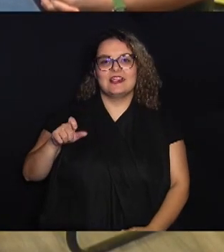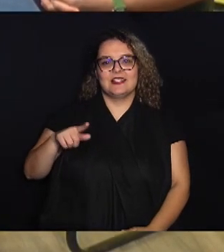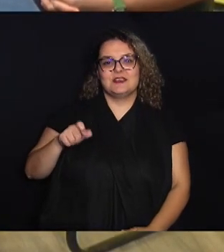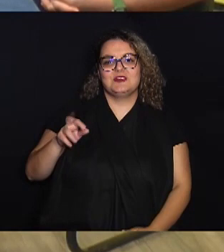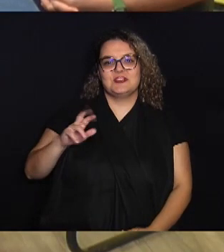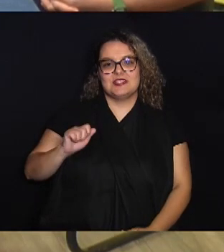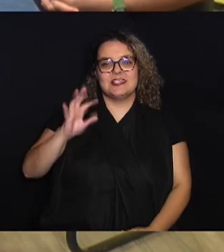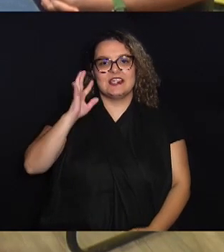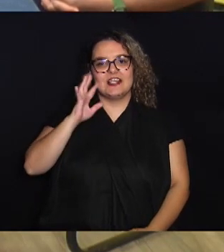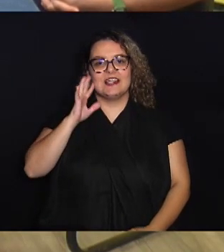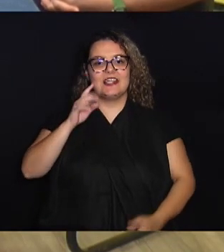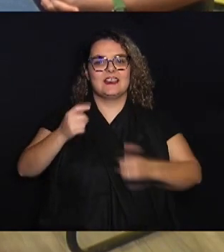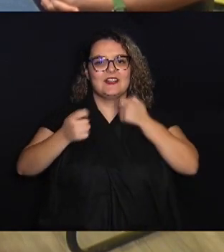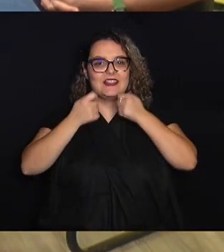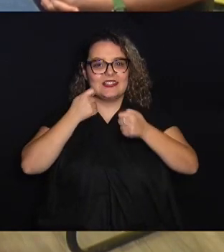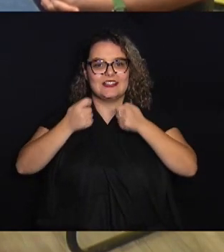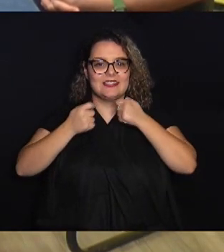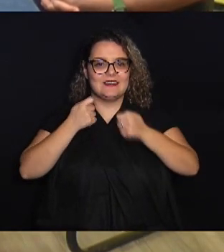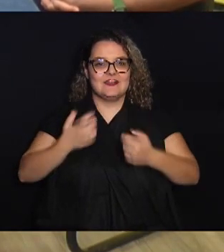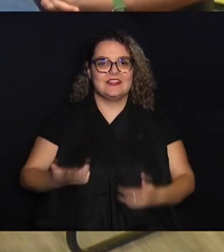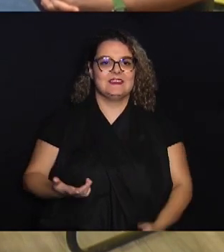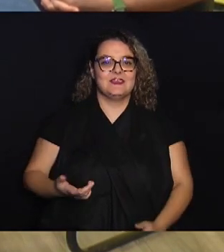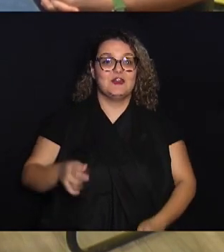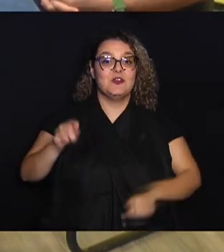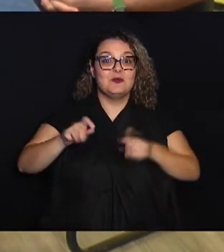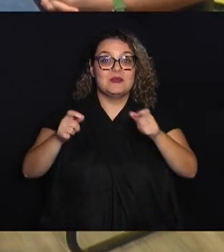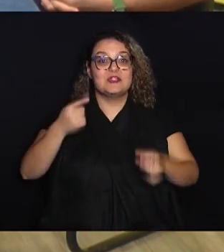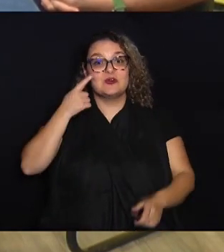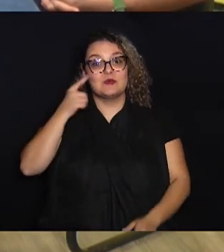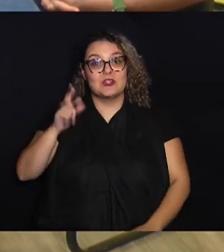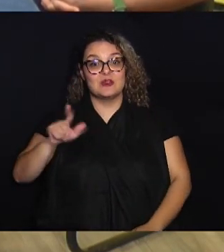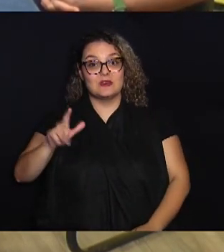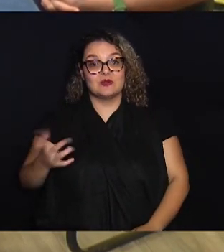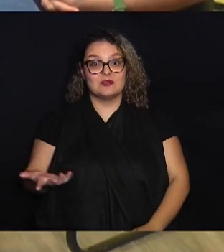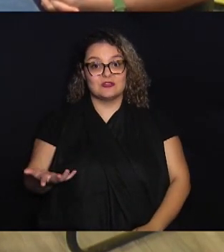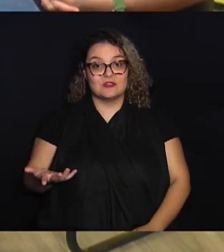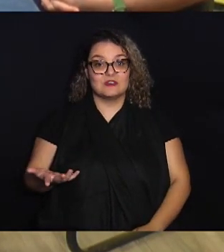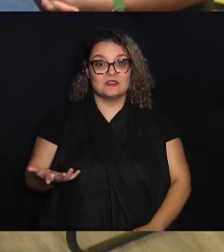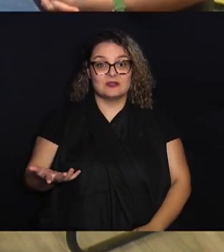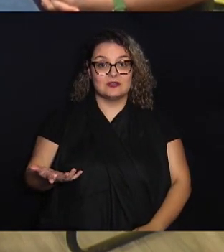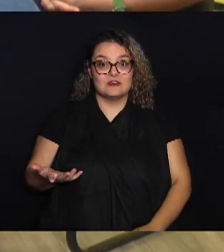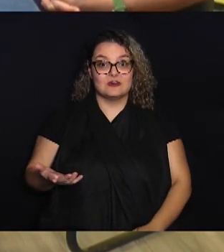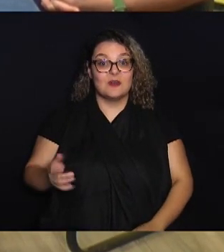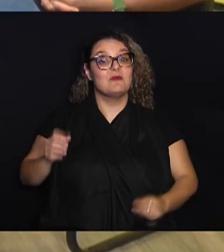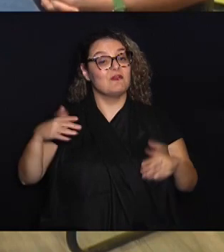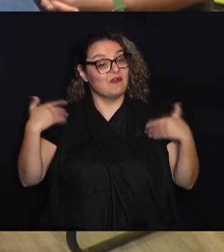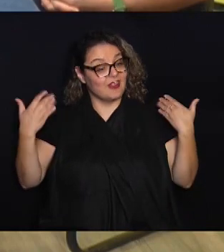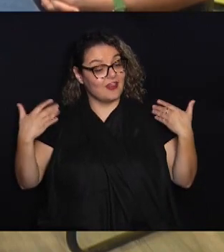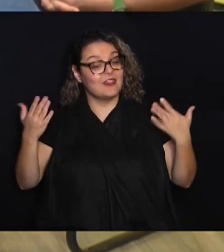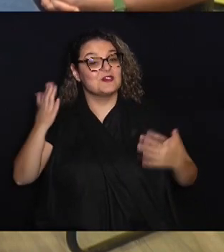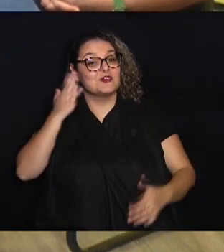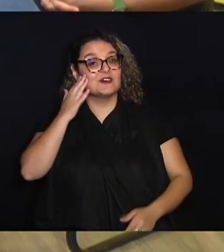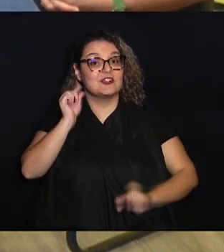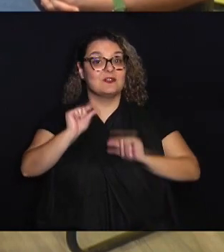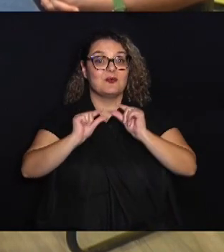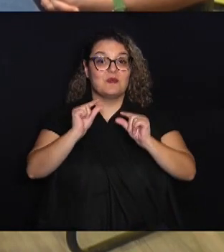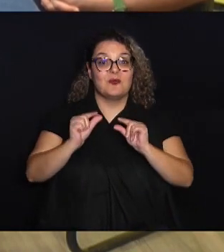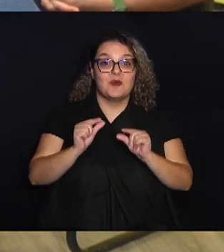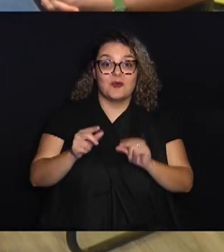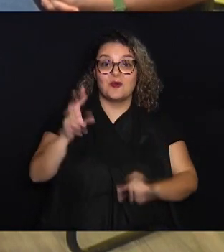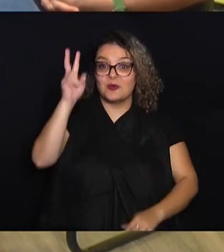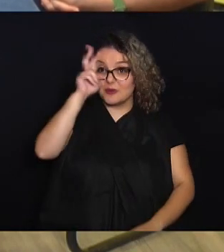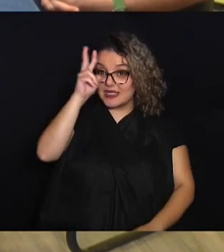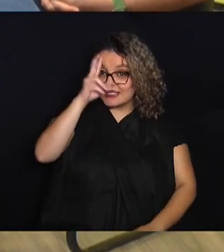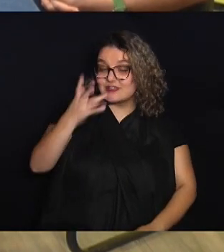entrevista que você fez aí, não é? O pessoal, evidentemente, é bastante contente de entender um pouco mais sobre a